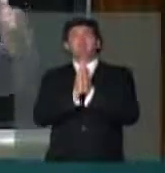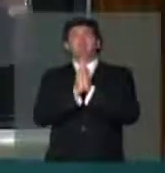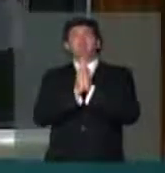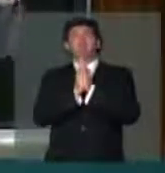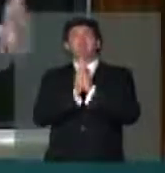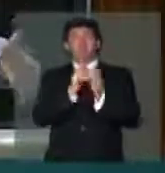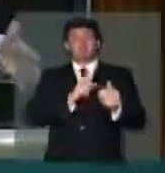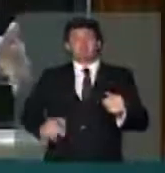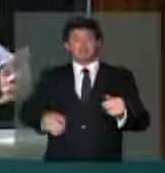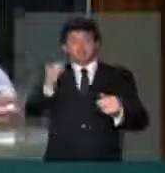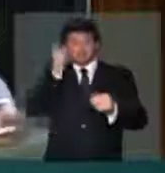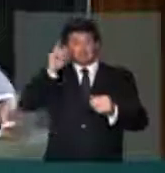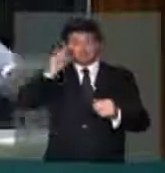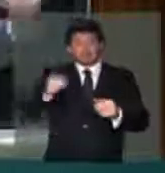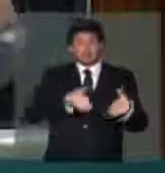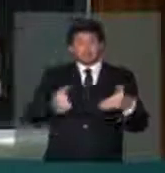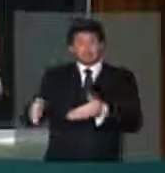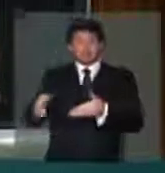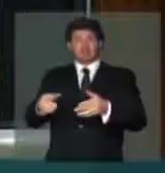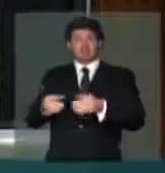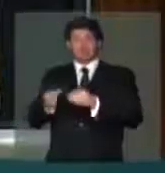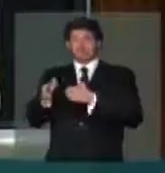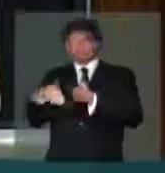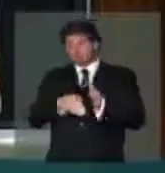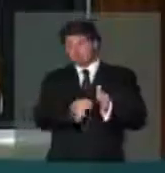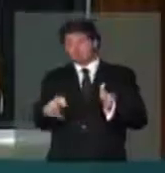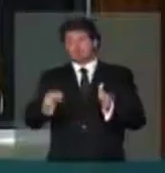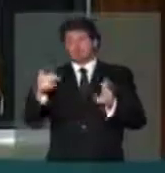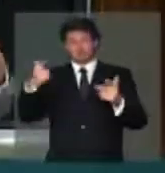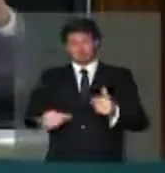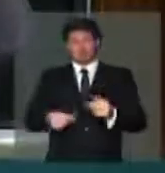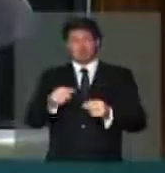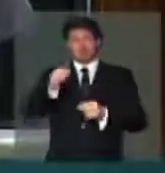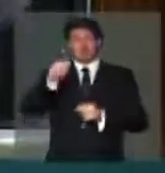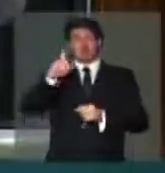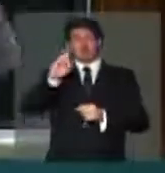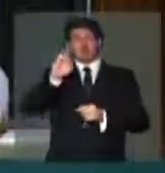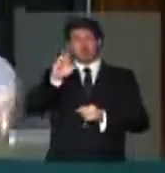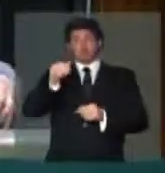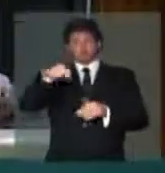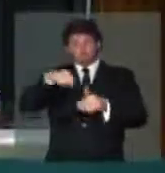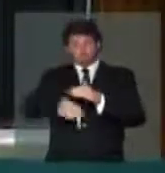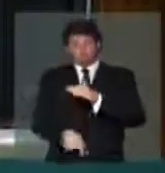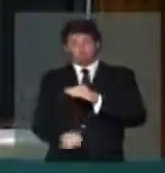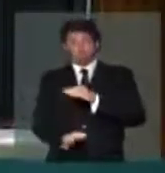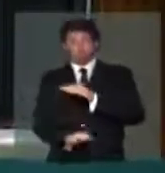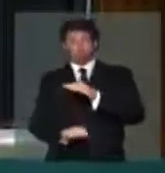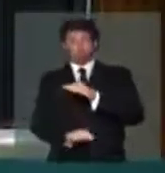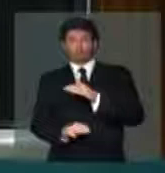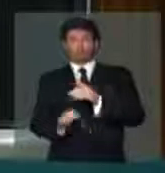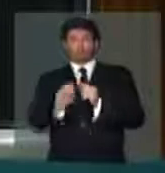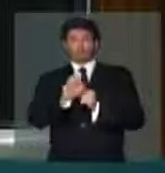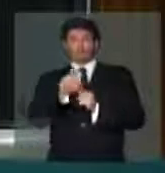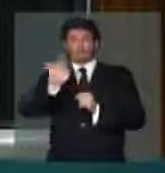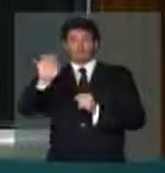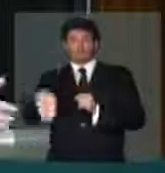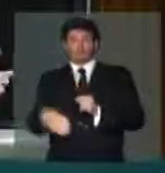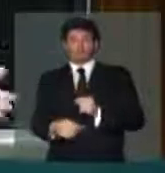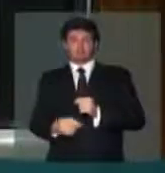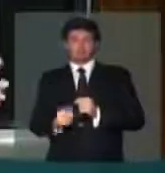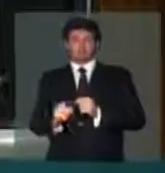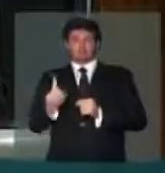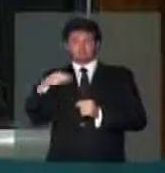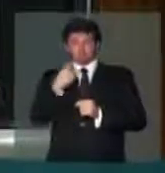para a presidente Dilma mandar realocar essa adutora para o fundo da barragem de Sobradinho, para a